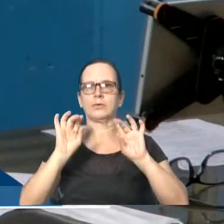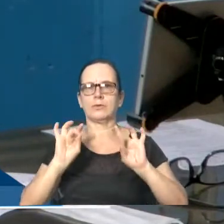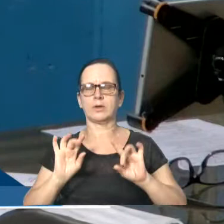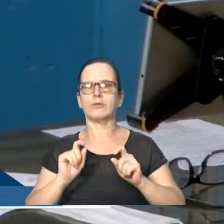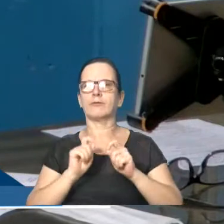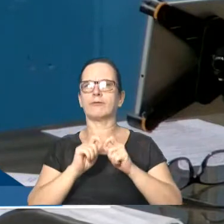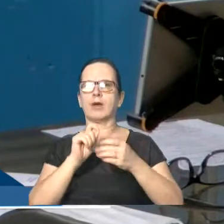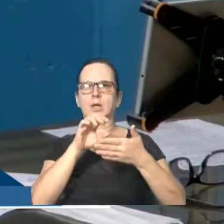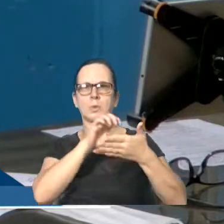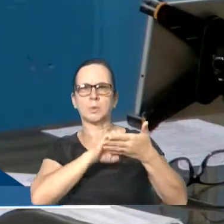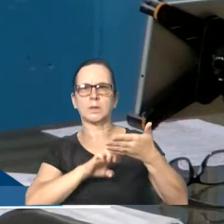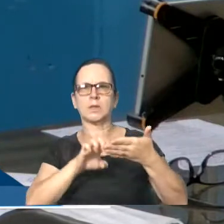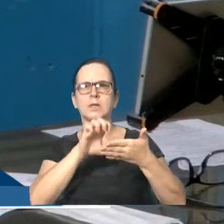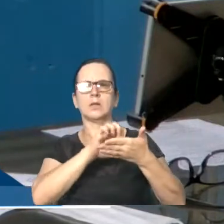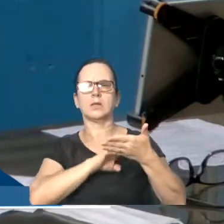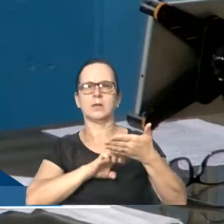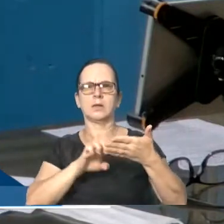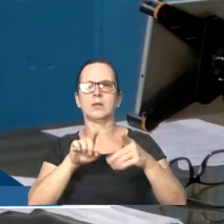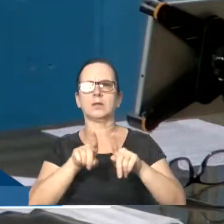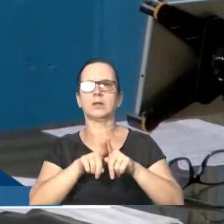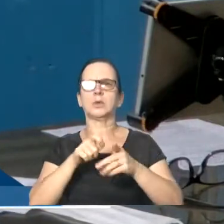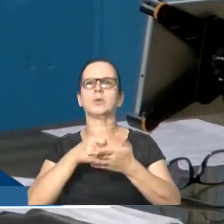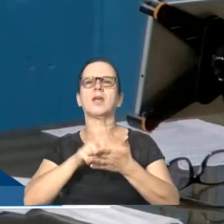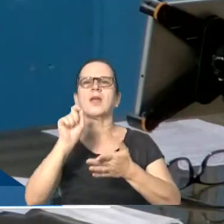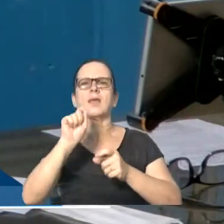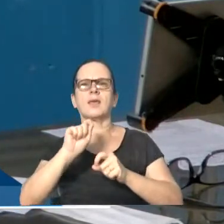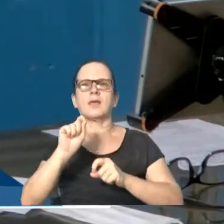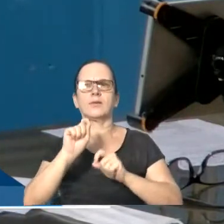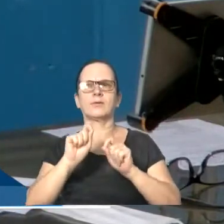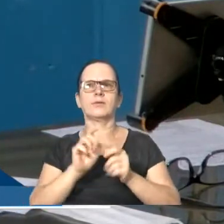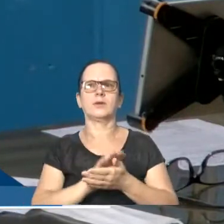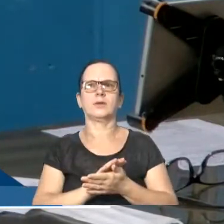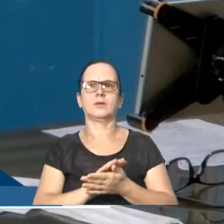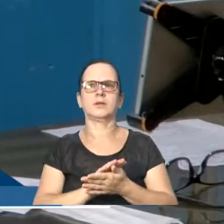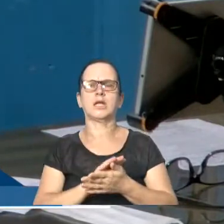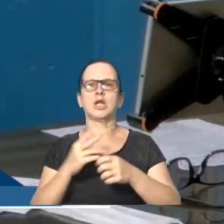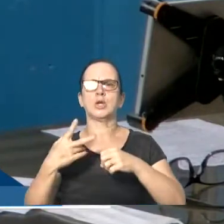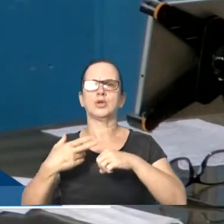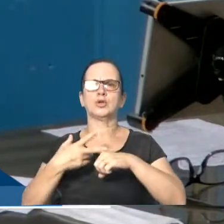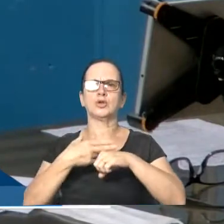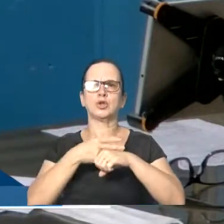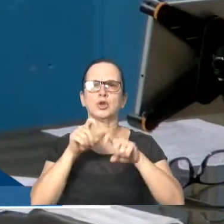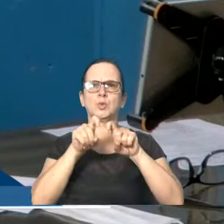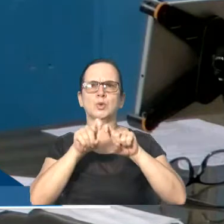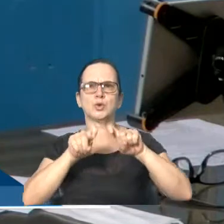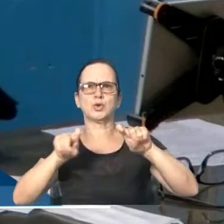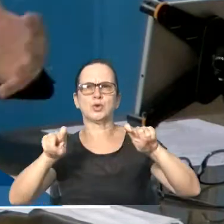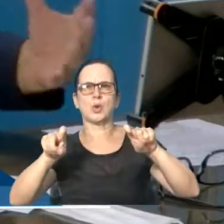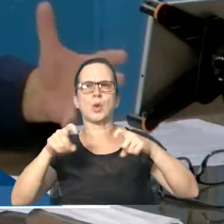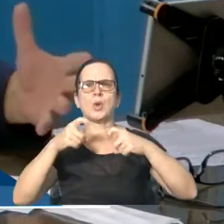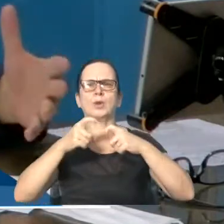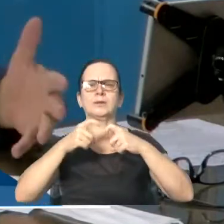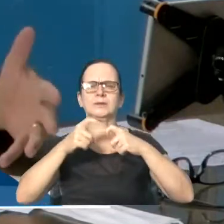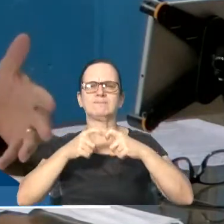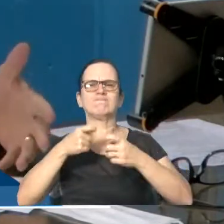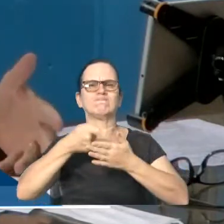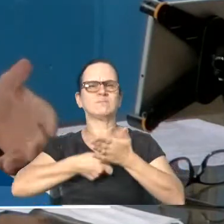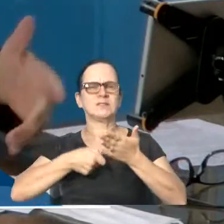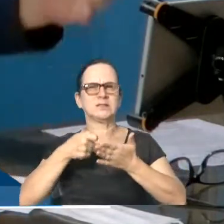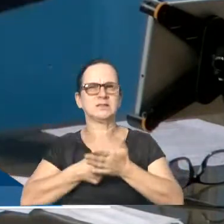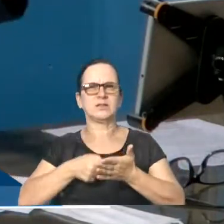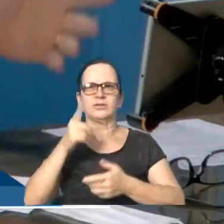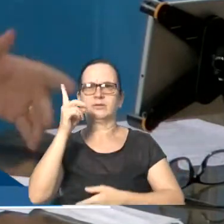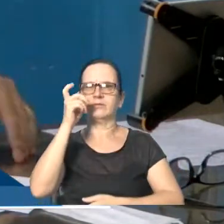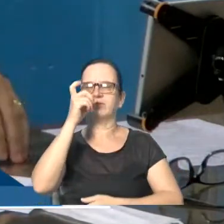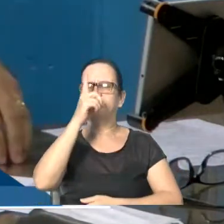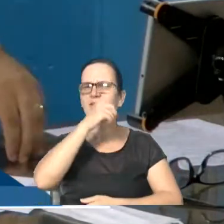realize seus exames, né? As brigas, quem é que nunca ouviu, né, cirurgia ginecológica, que é uma briga feia para conseguir? É